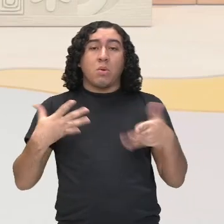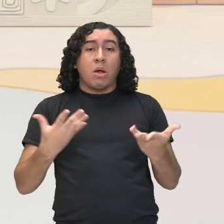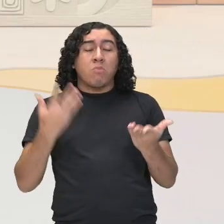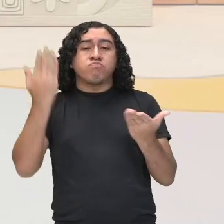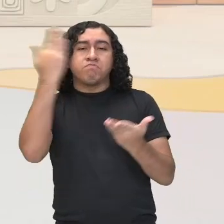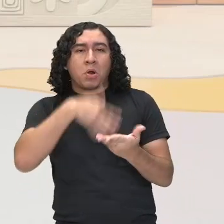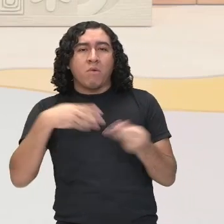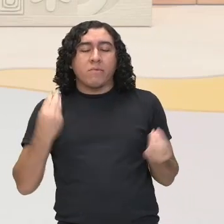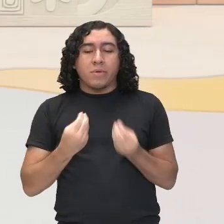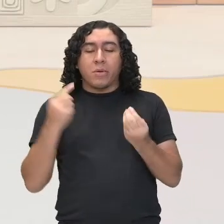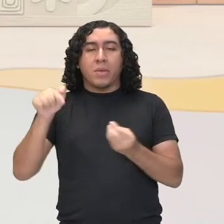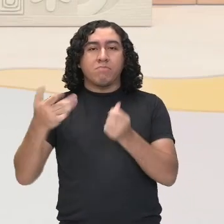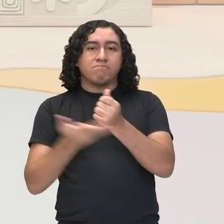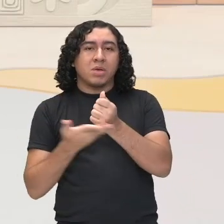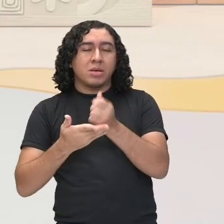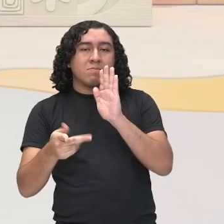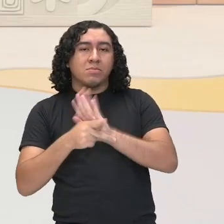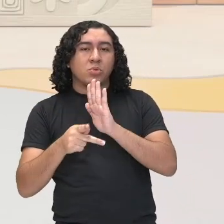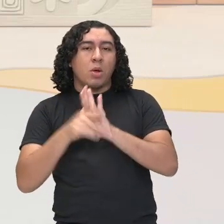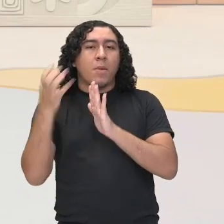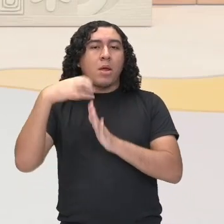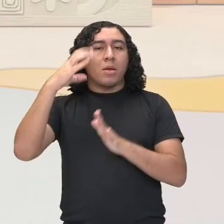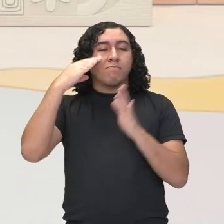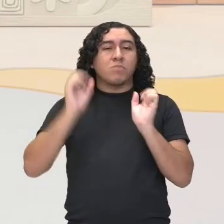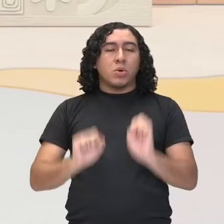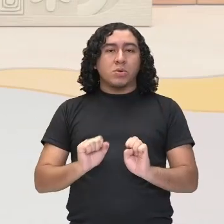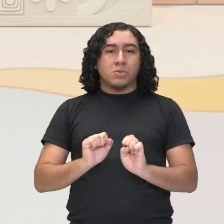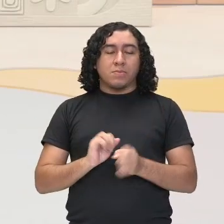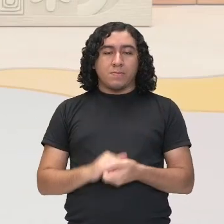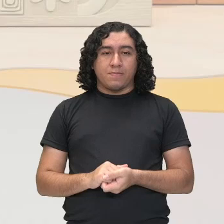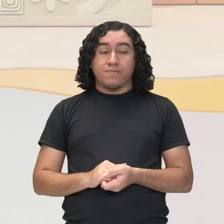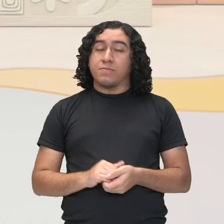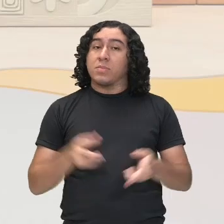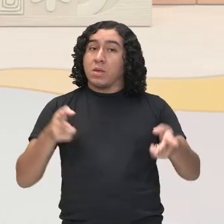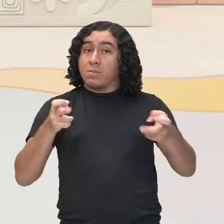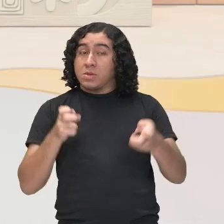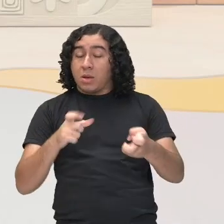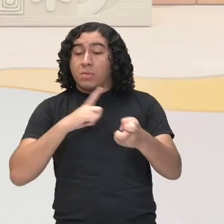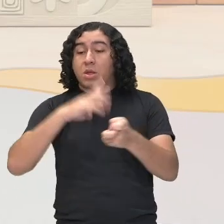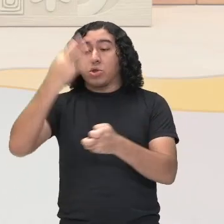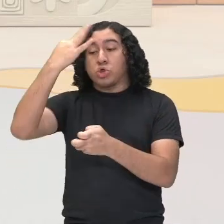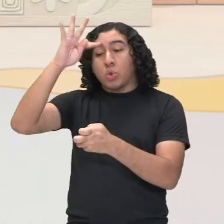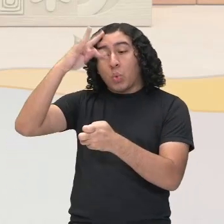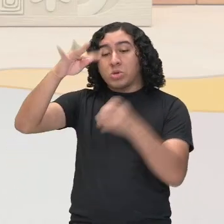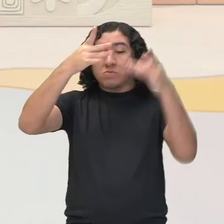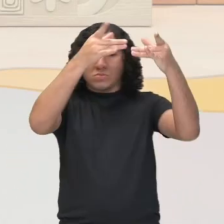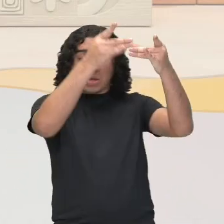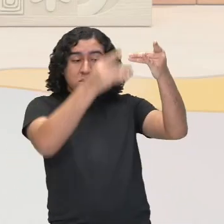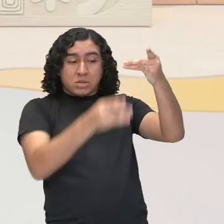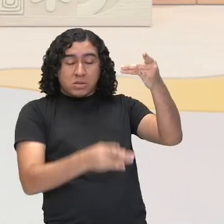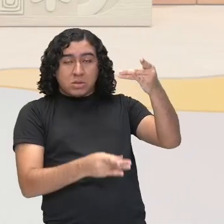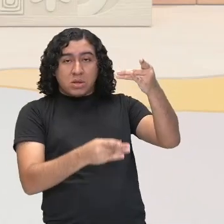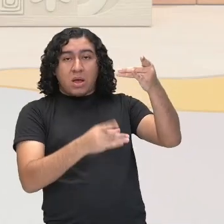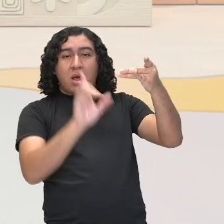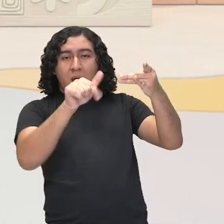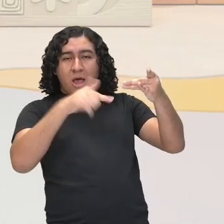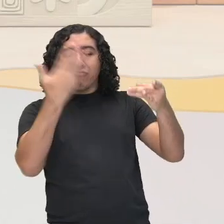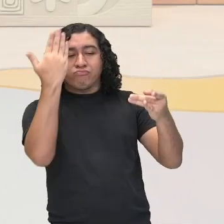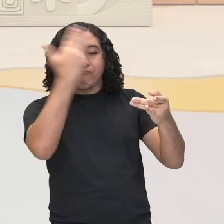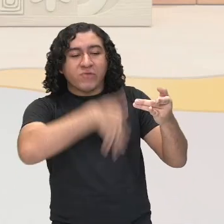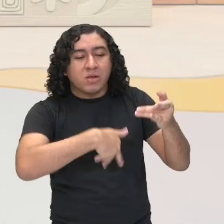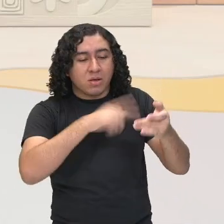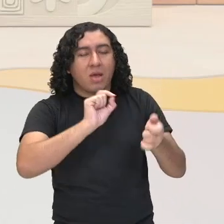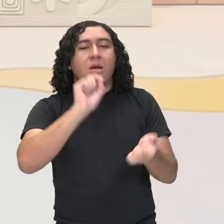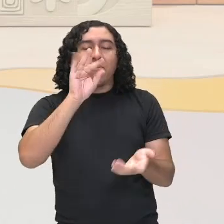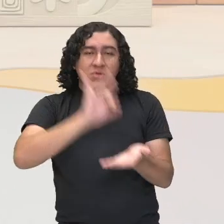legitimava ele a ser um rei? Então, nós vamos observar que essas teorias vão servir para confirmar esse